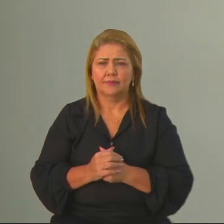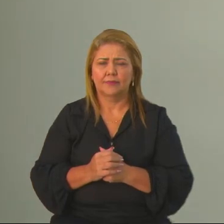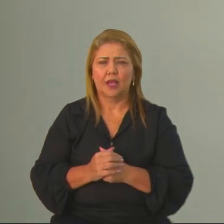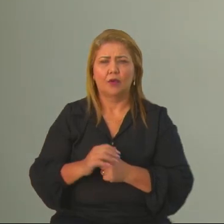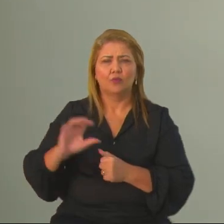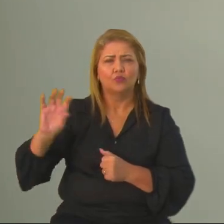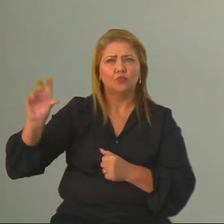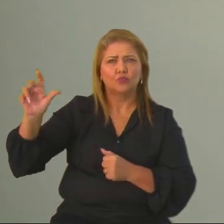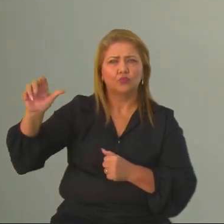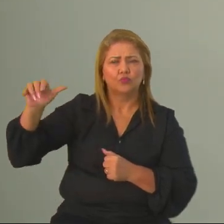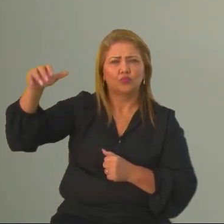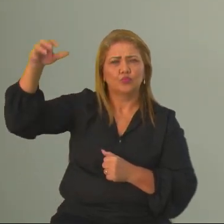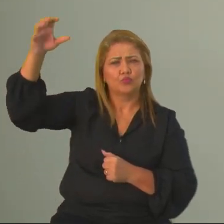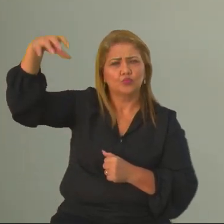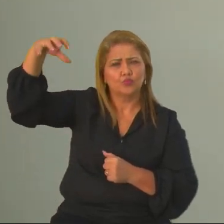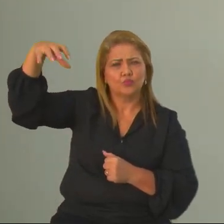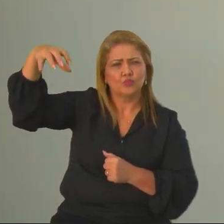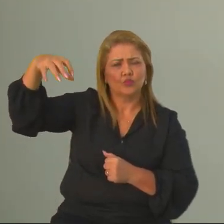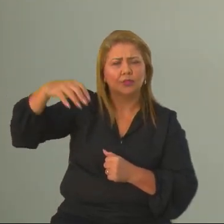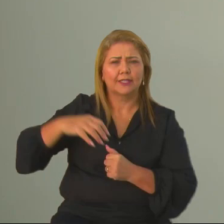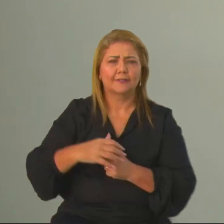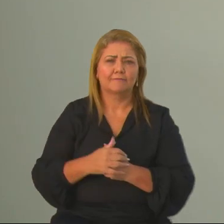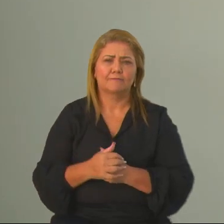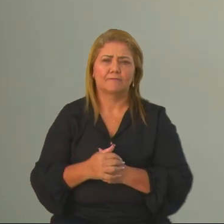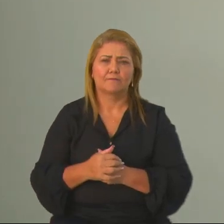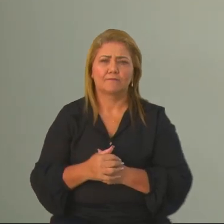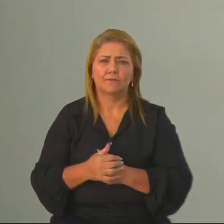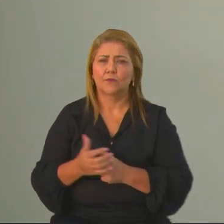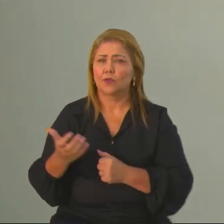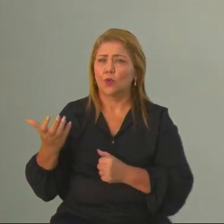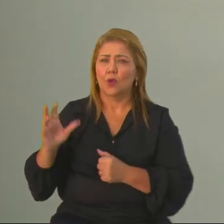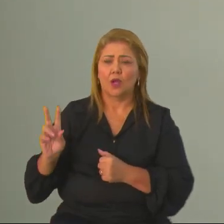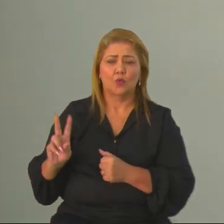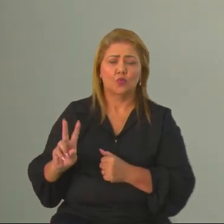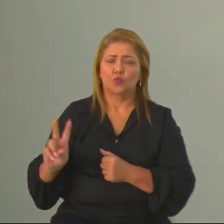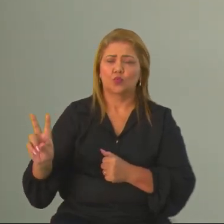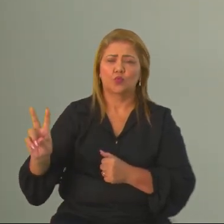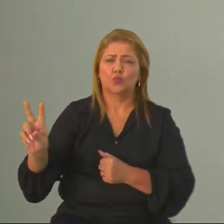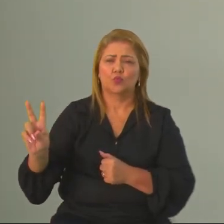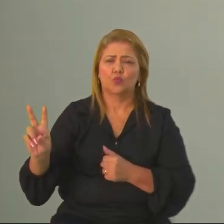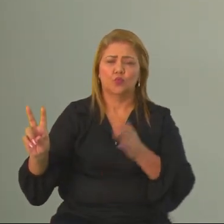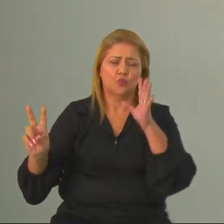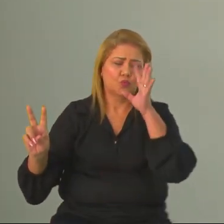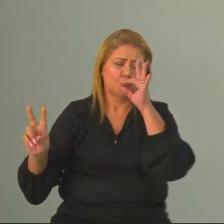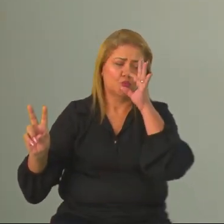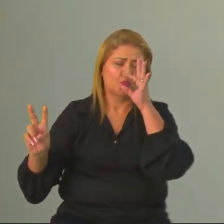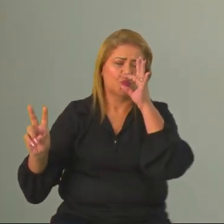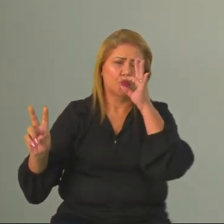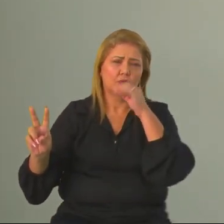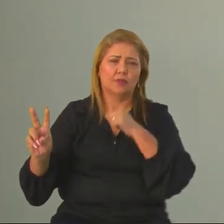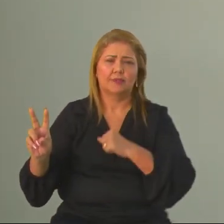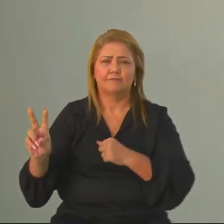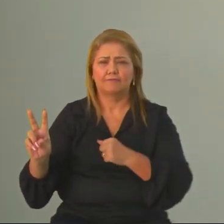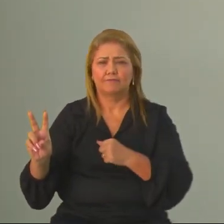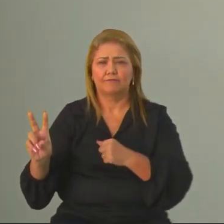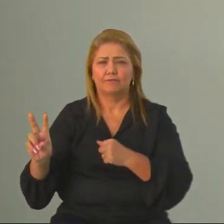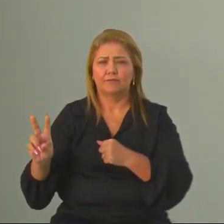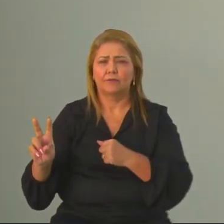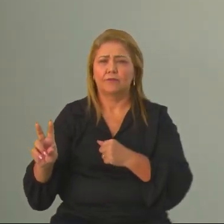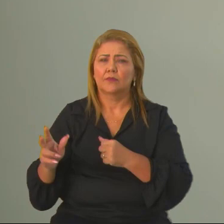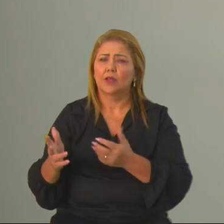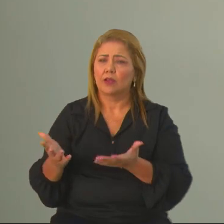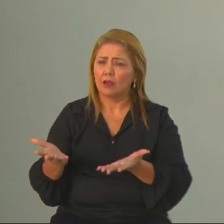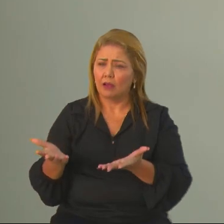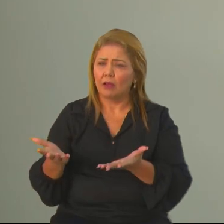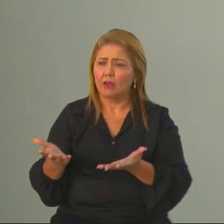chuveiro, a torneira, e elas não querem ir, relutam. Aí eu, gurias, como a boa gaúcha,